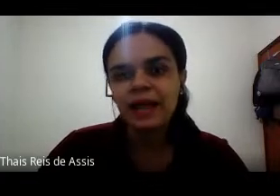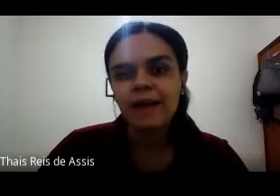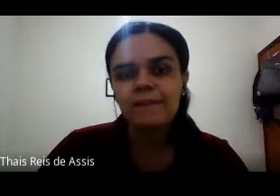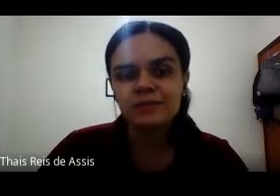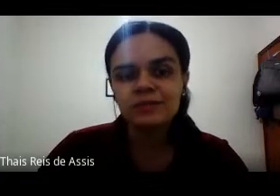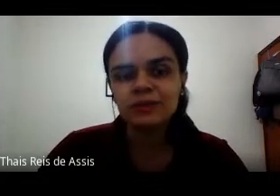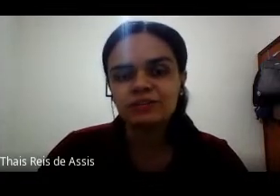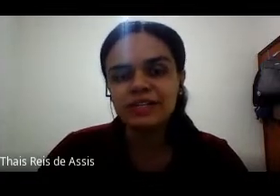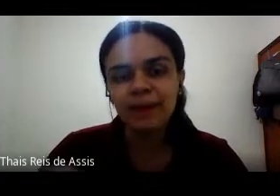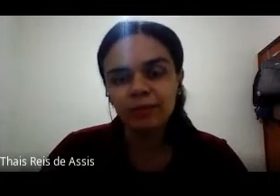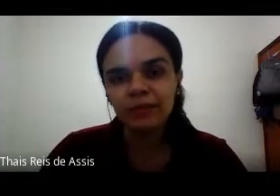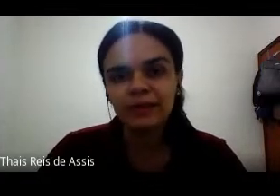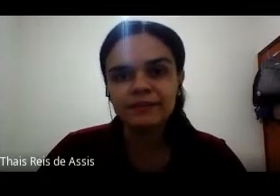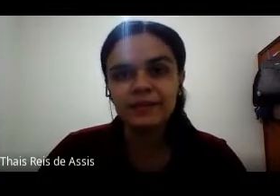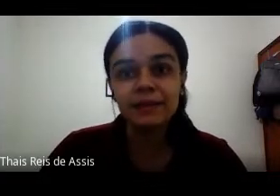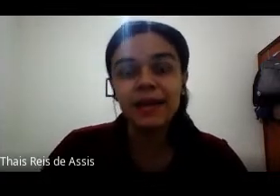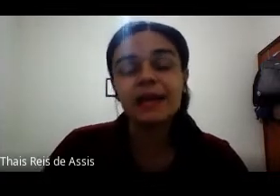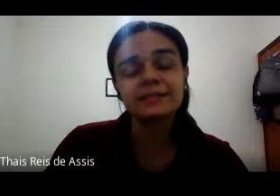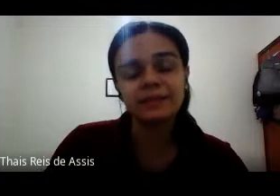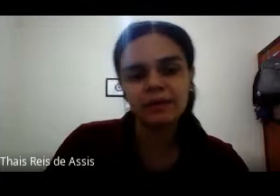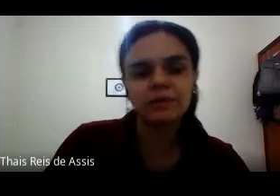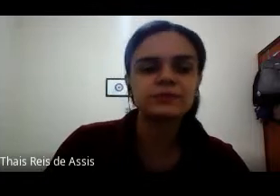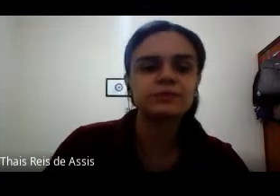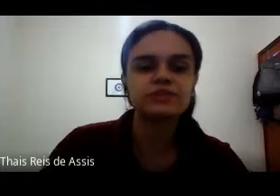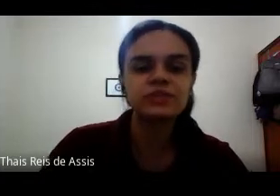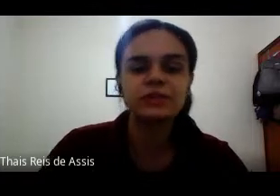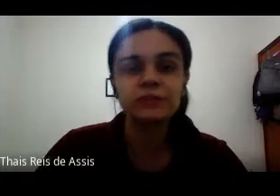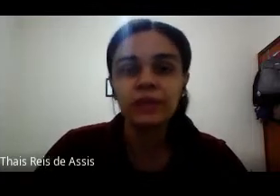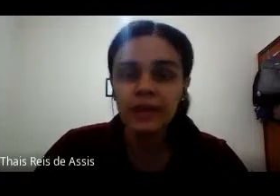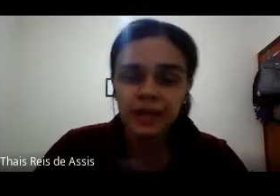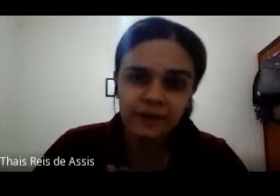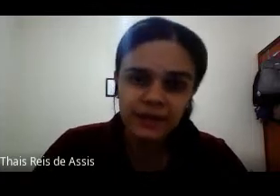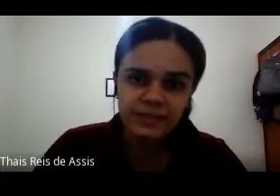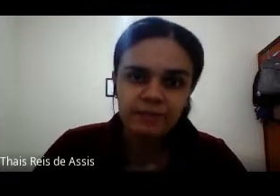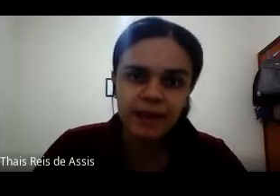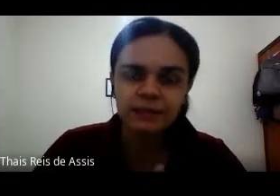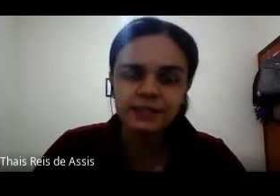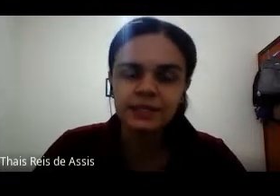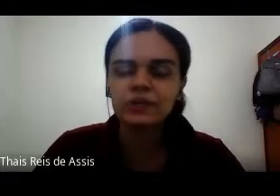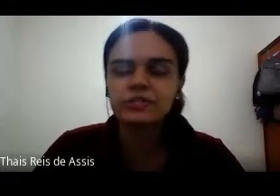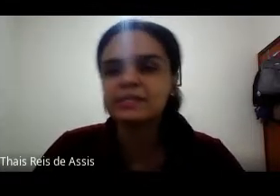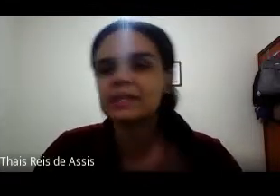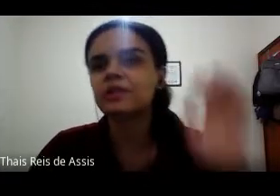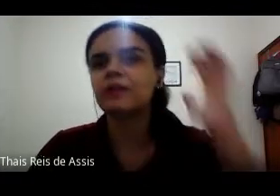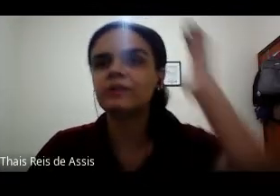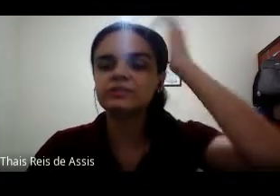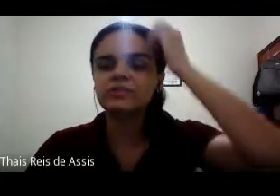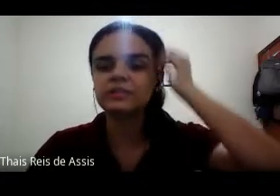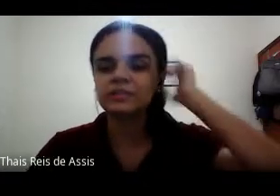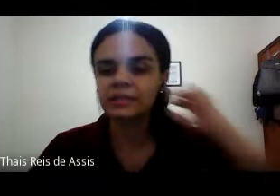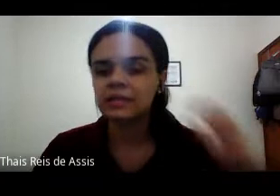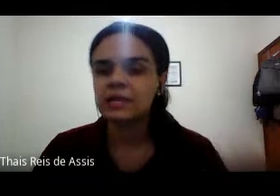mostrar caminhos para utilizar problemas e aplicar esse saber no nosso cotidiano e reconhecer o impacto das tecnologias na sala de aula.